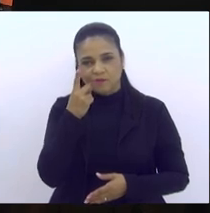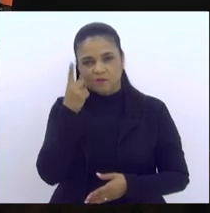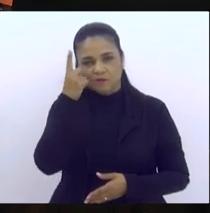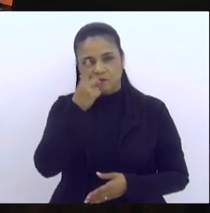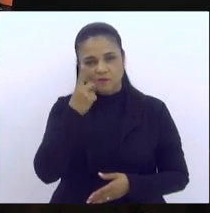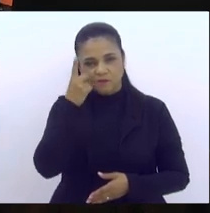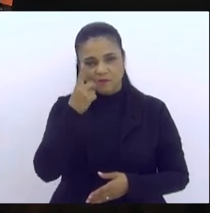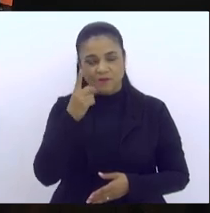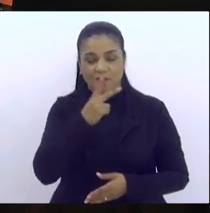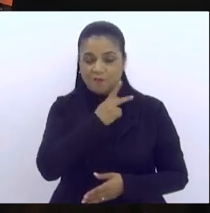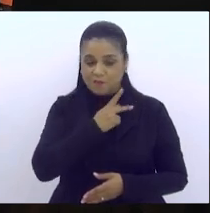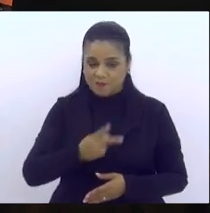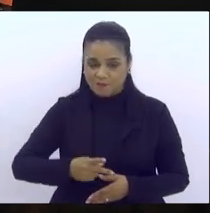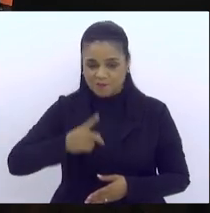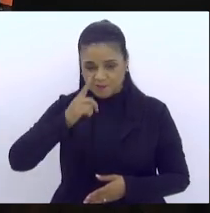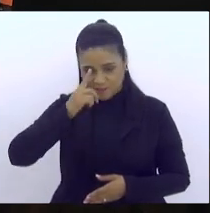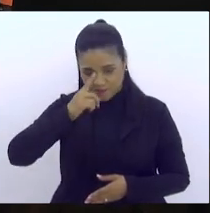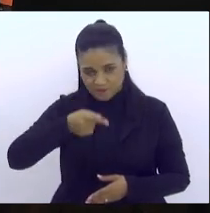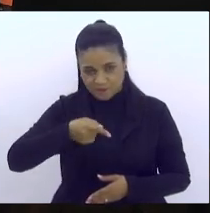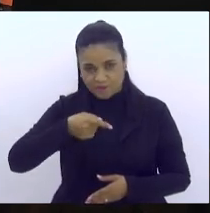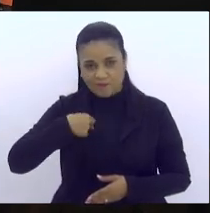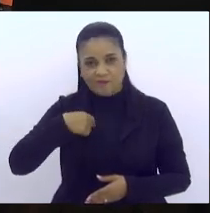a presidência designa o deputado